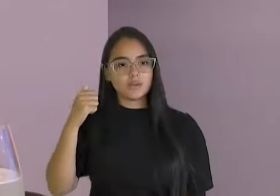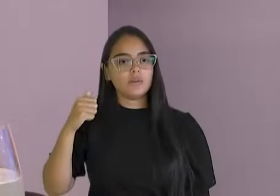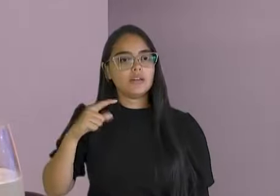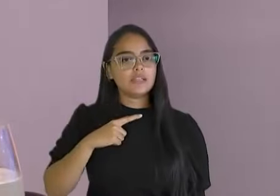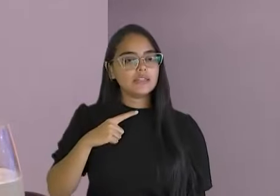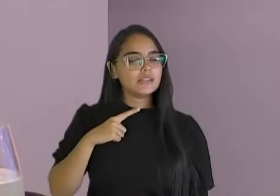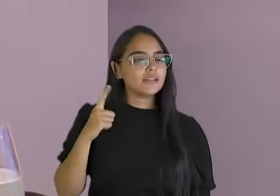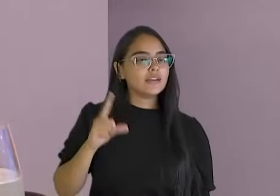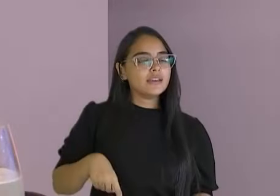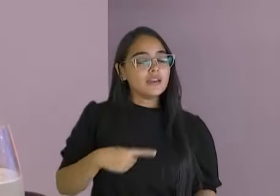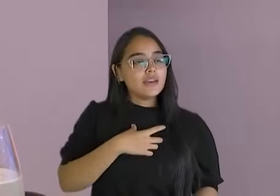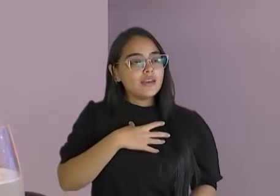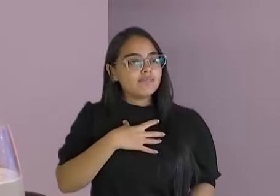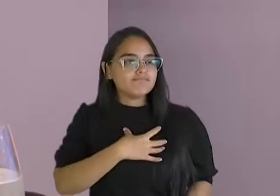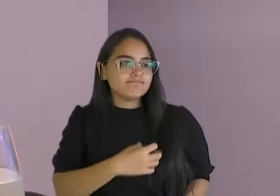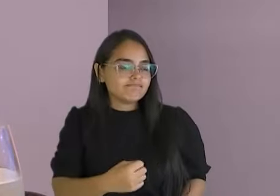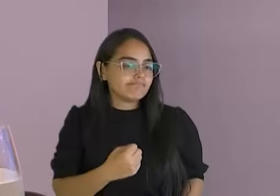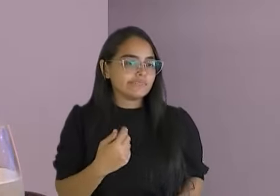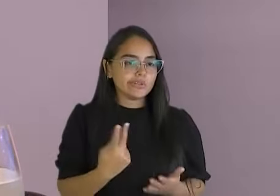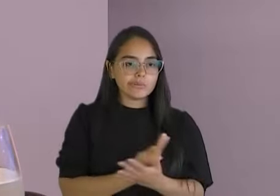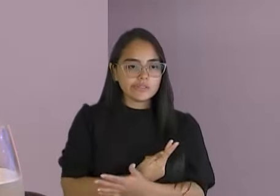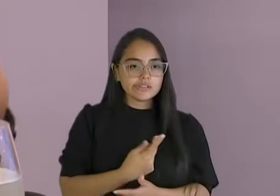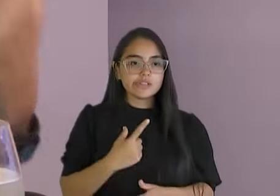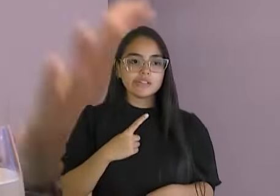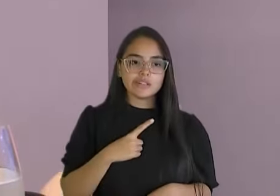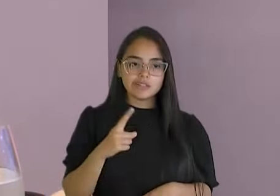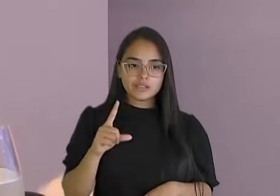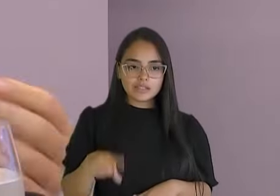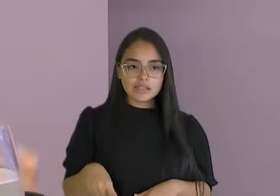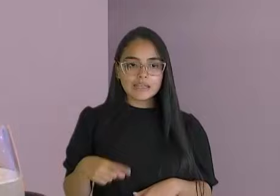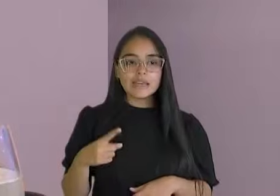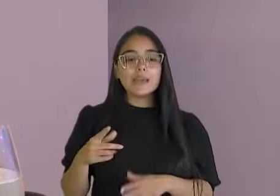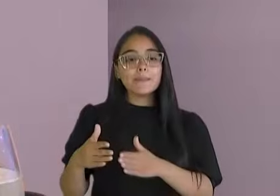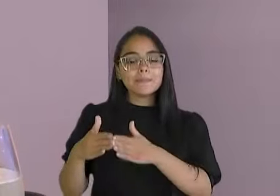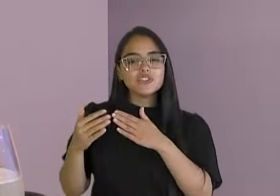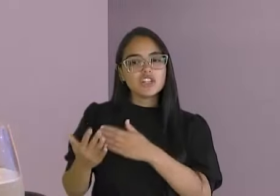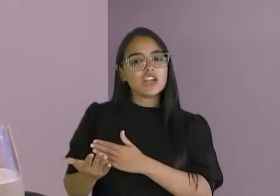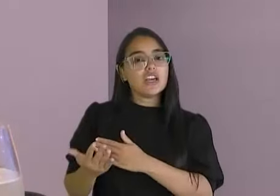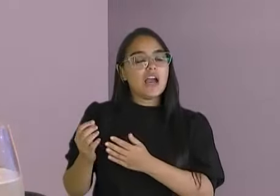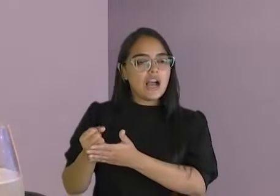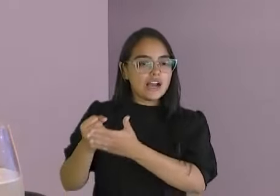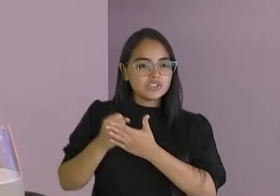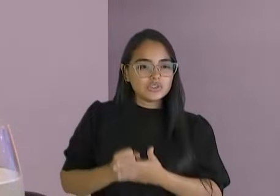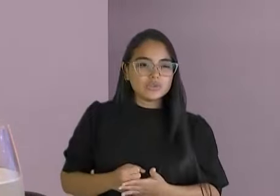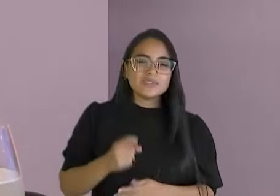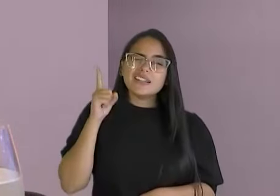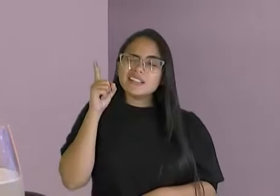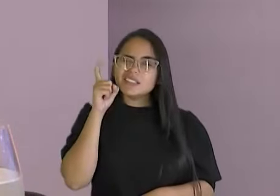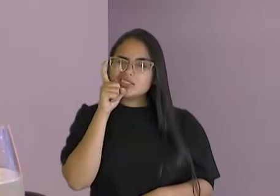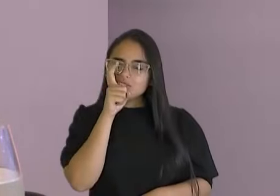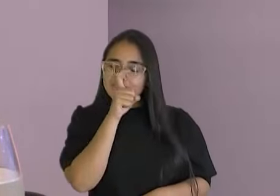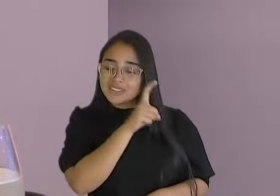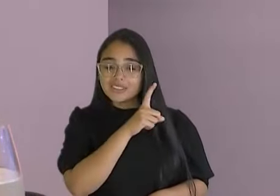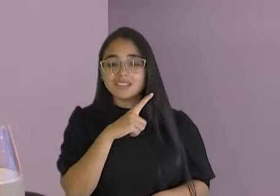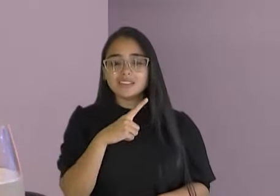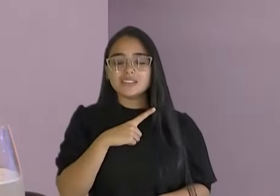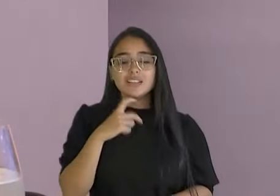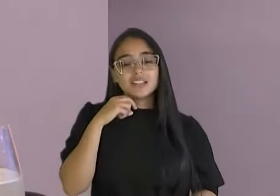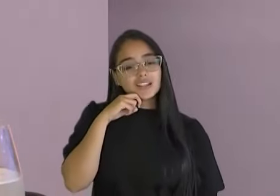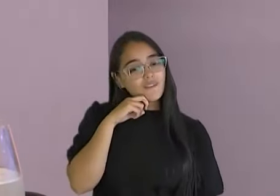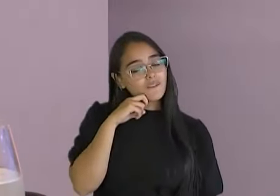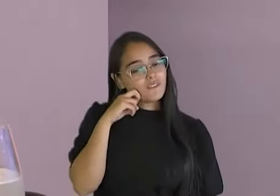tirar a própria vida dela, né? Então, assim, tem os casos de pedir ajuda que é muito difícil até mesmo para assumir. Então, tem uma questão da